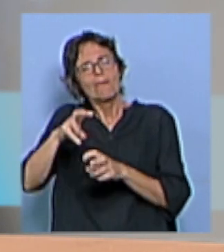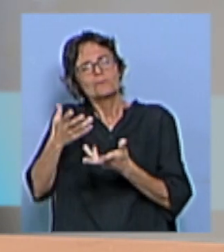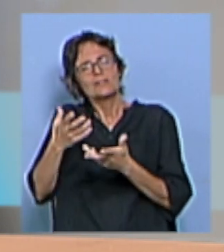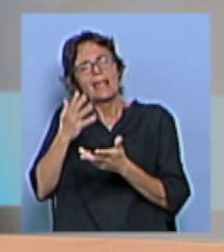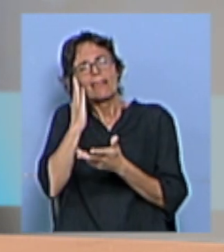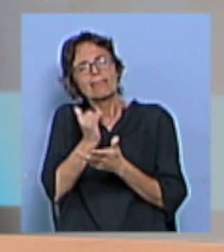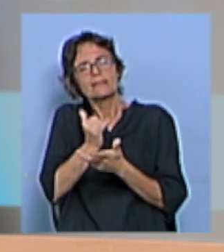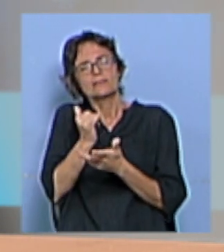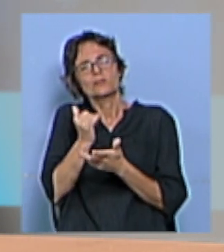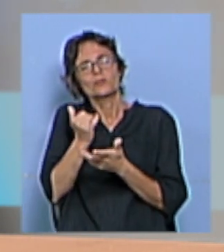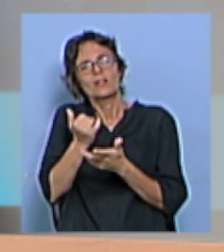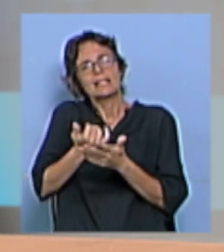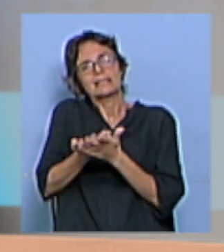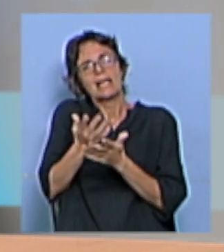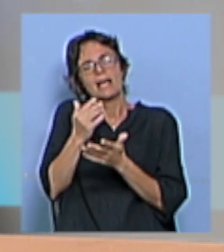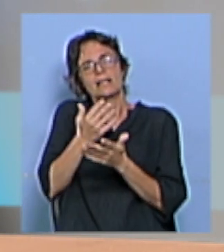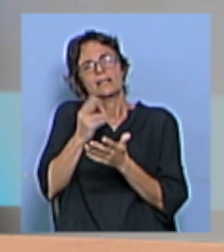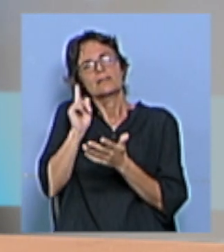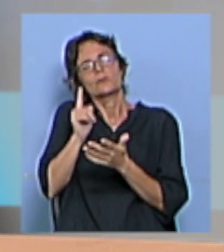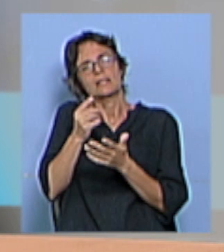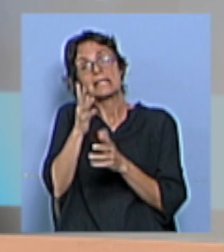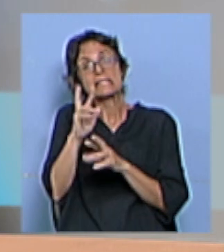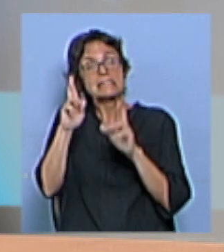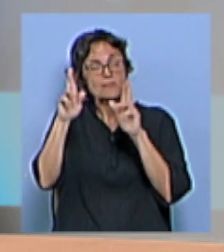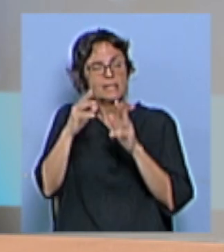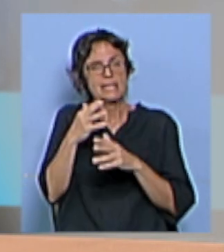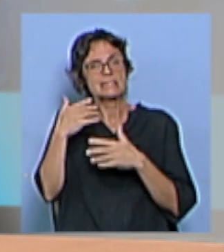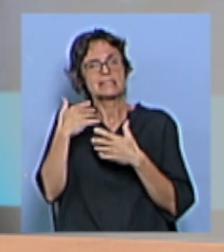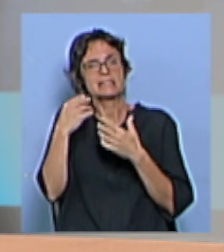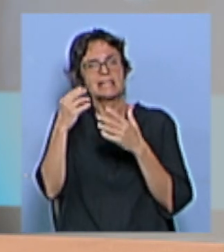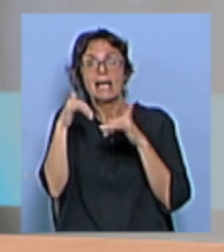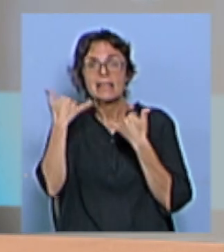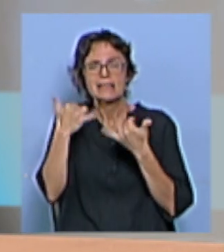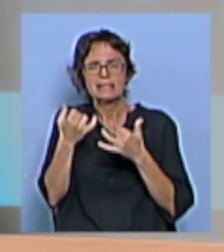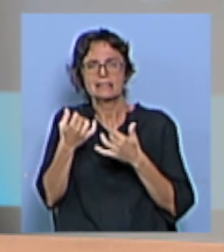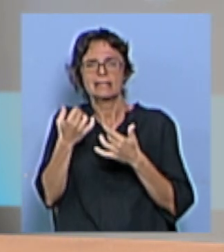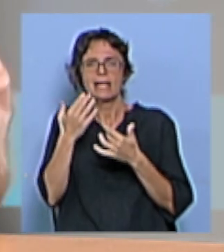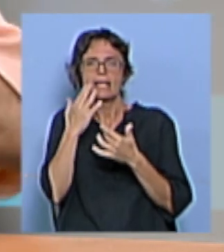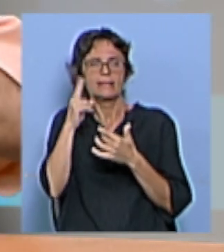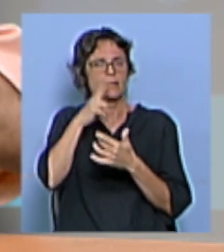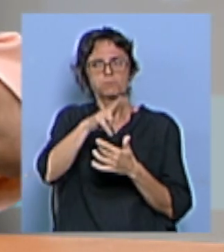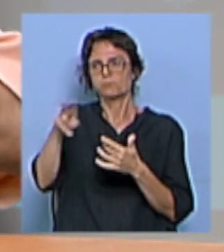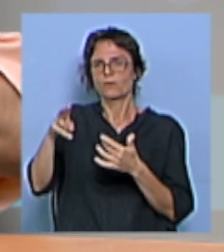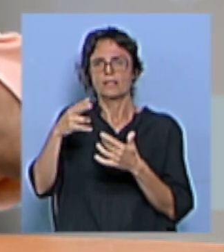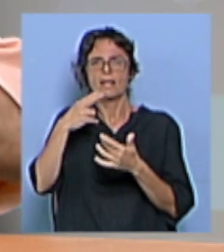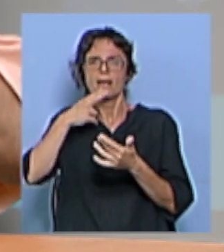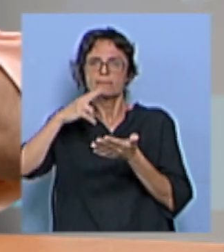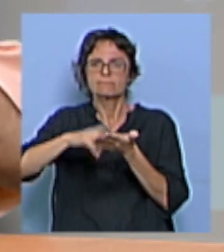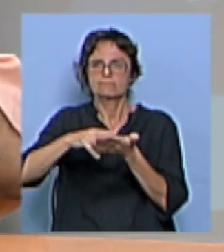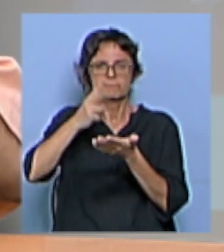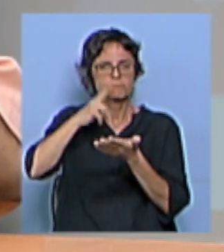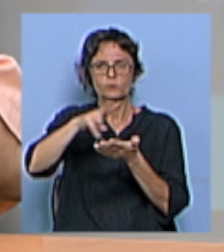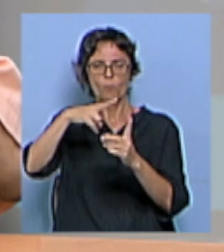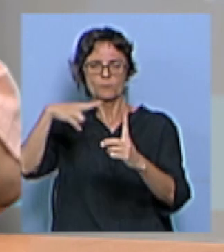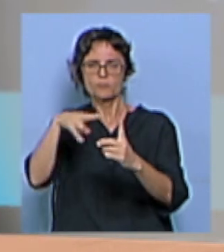Eu dou valor à alegria, dou valor à esperança, mas procuro ser realista relativamente à vida humana e relativamente também a